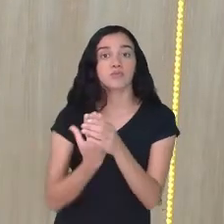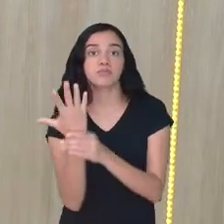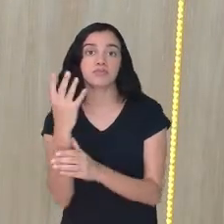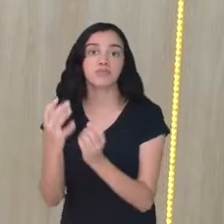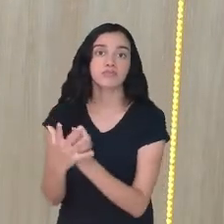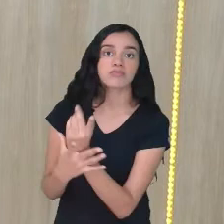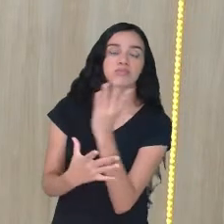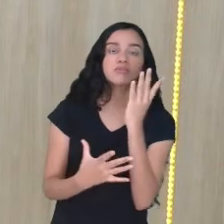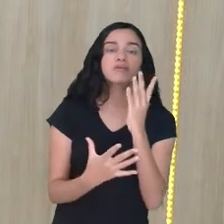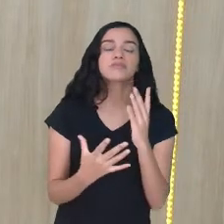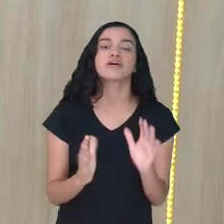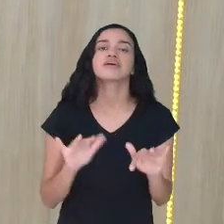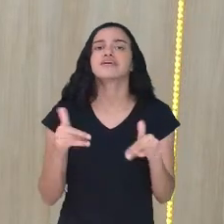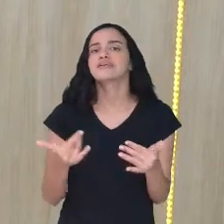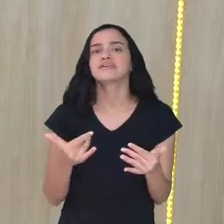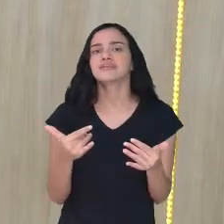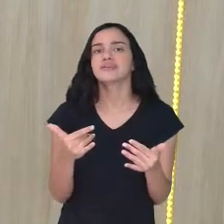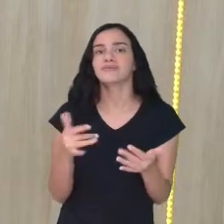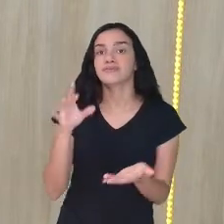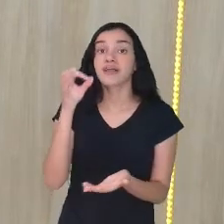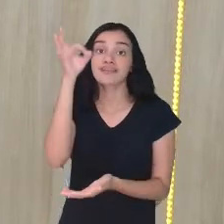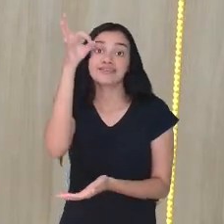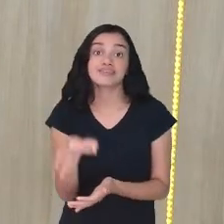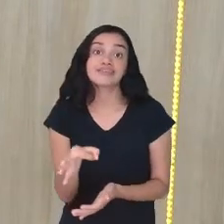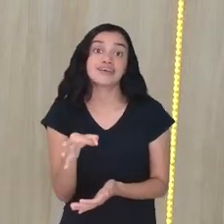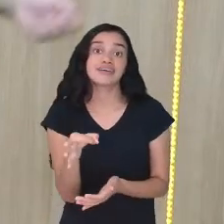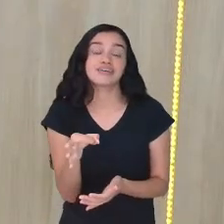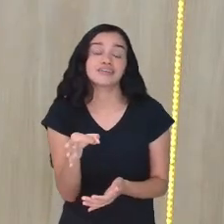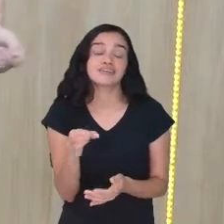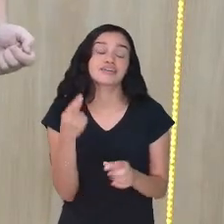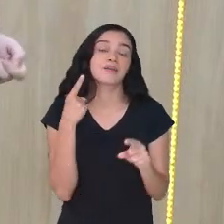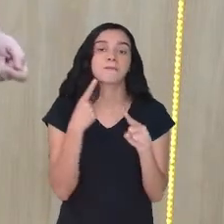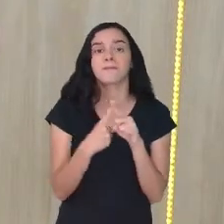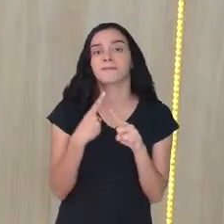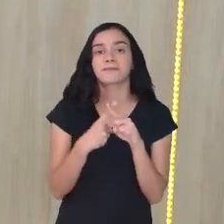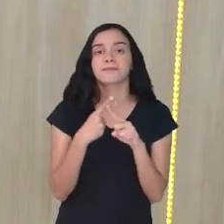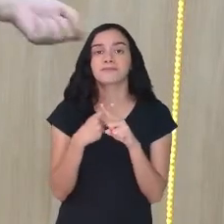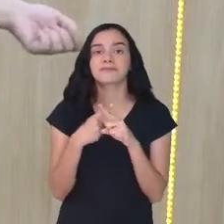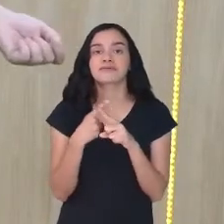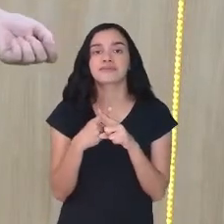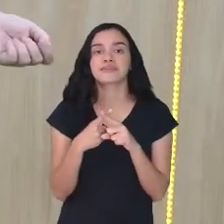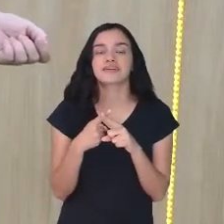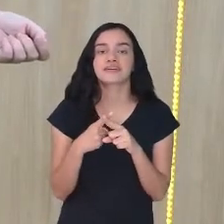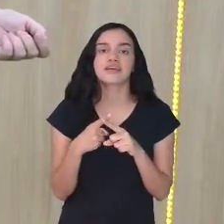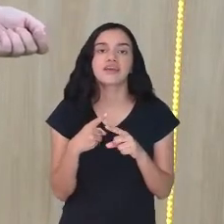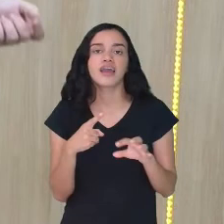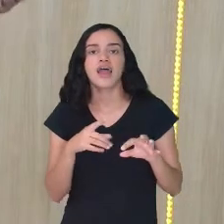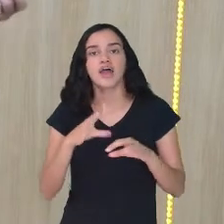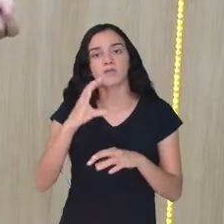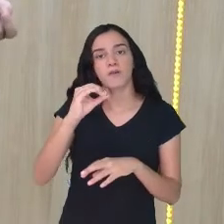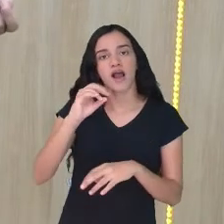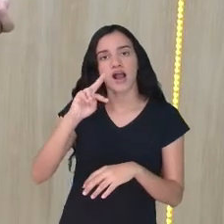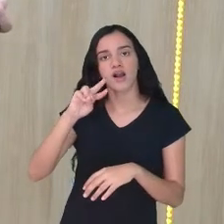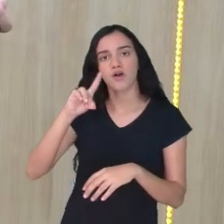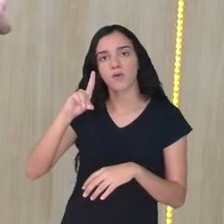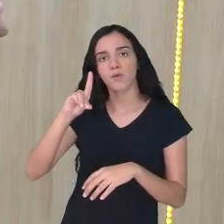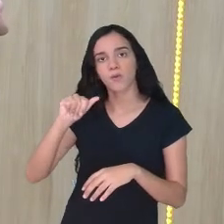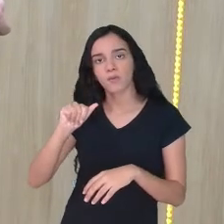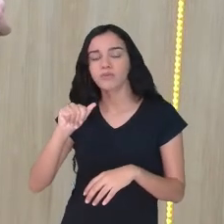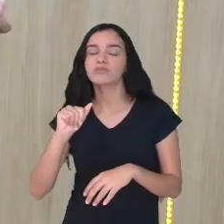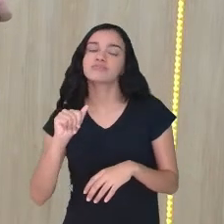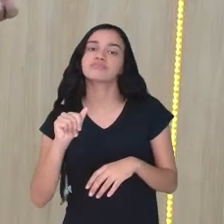ia medir, não dava exato, porque eles mediam com uma corda. Se não dá